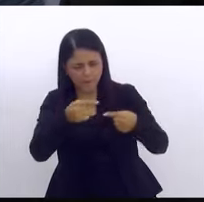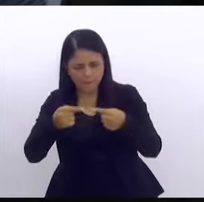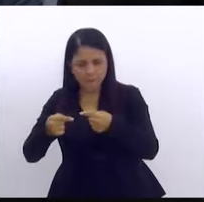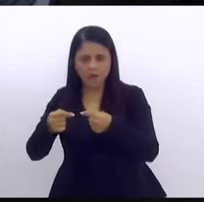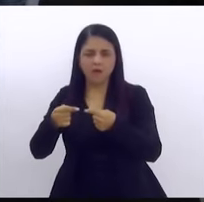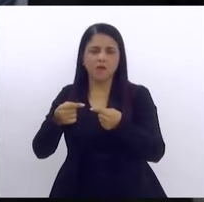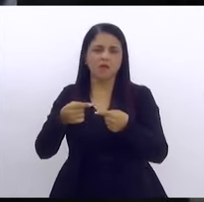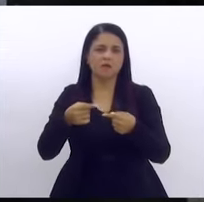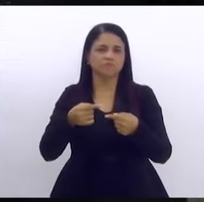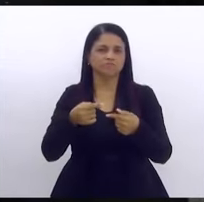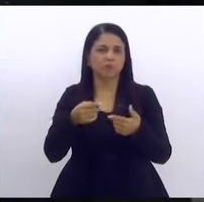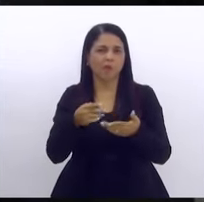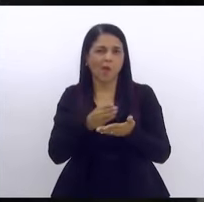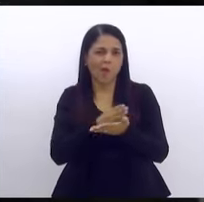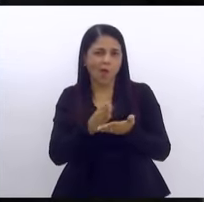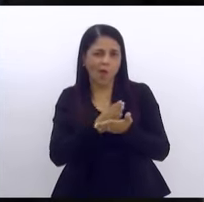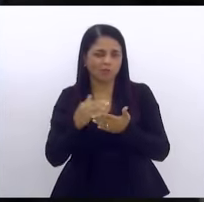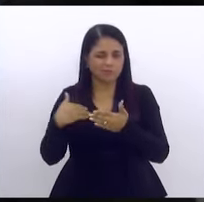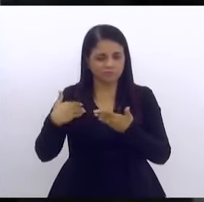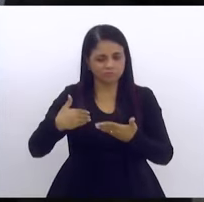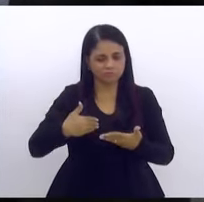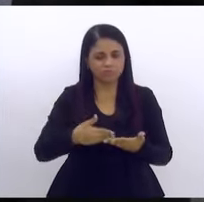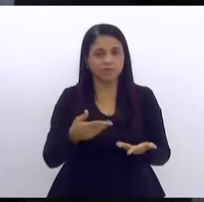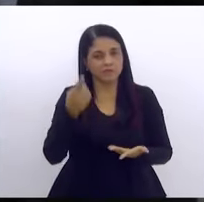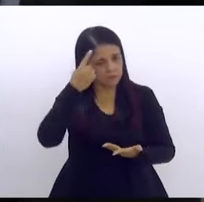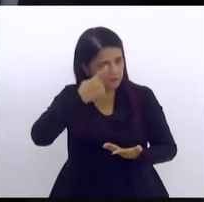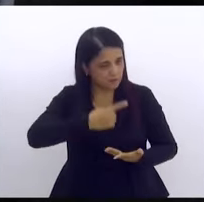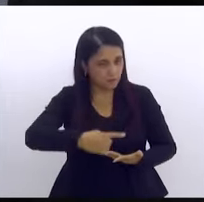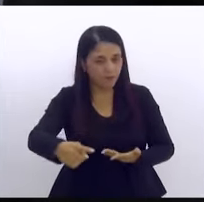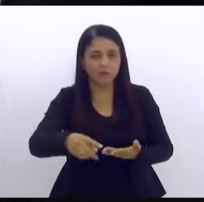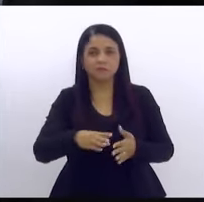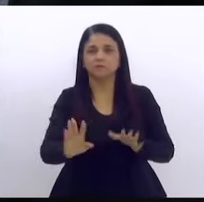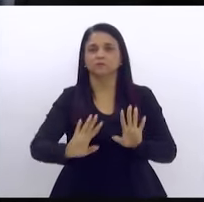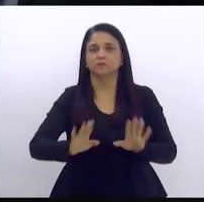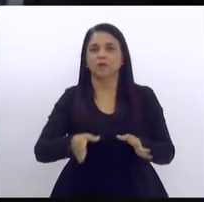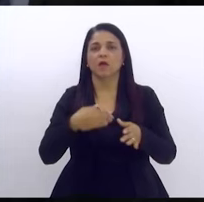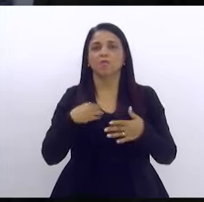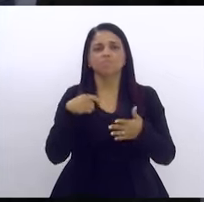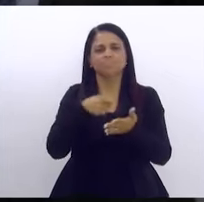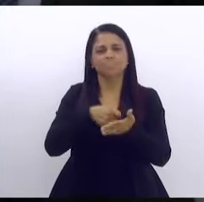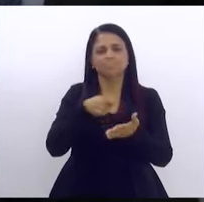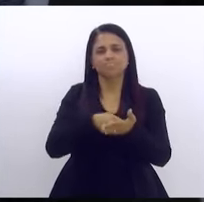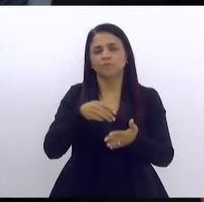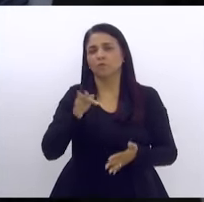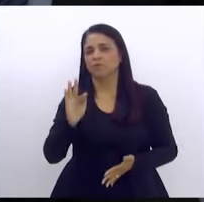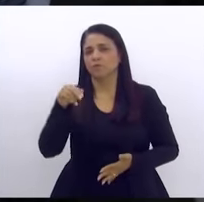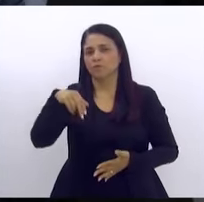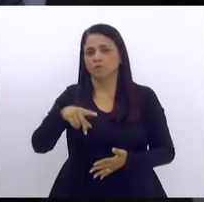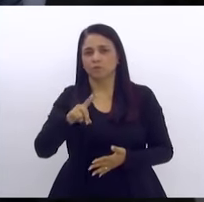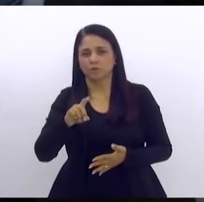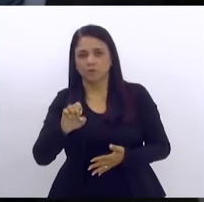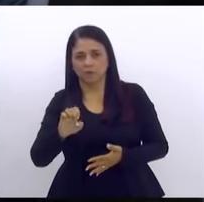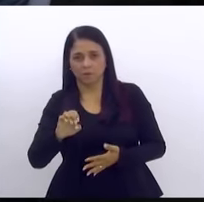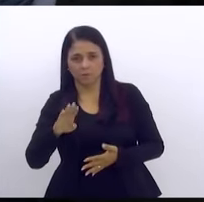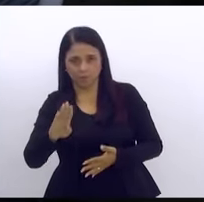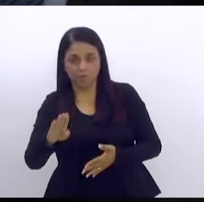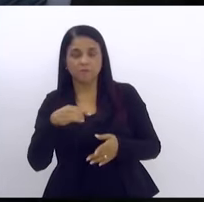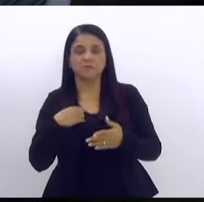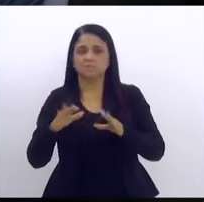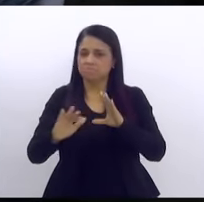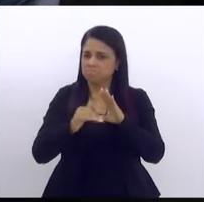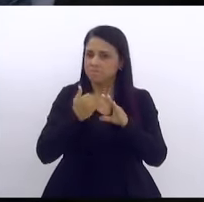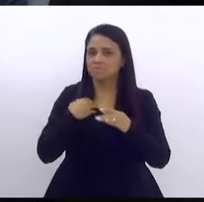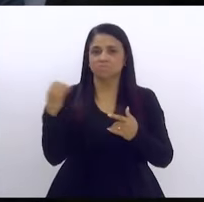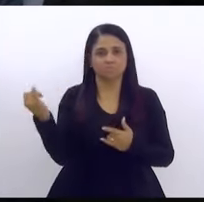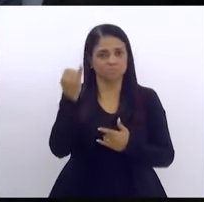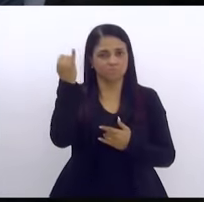semanas, dialogando com a própria secretaria, cobrando um abono Fundeb. Acha que é muito importante que essa mensagem tenha vindo.